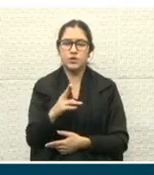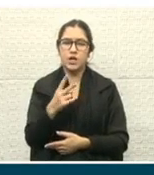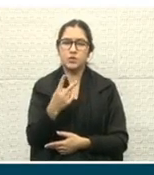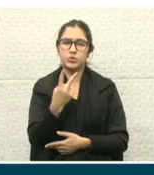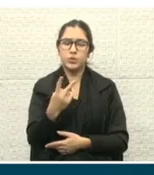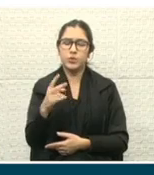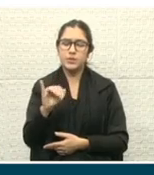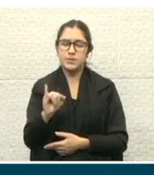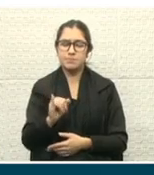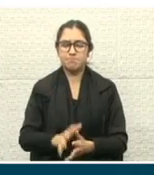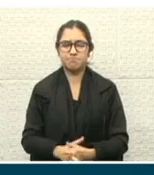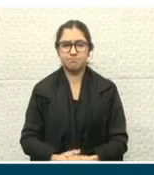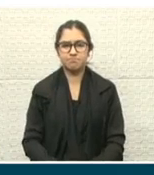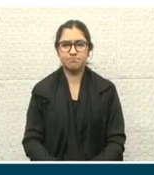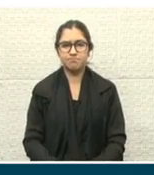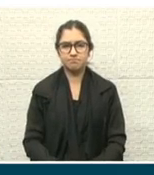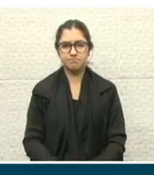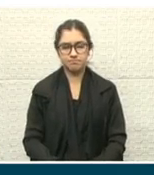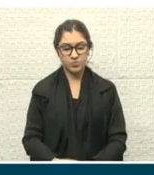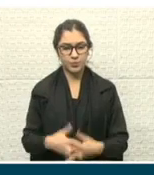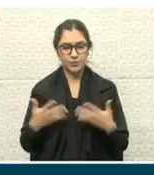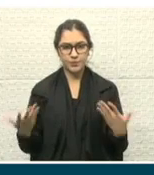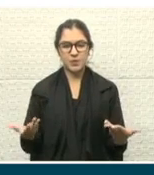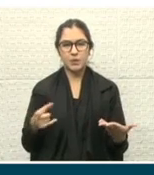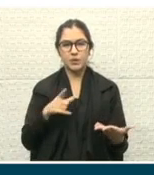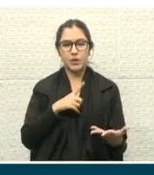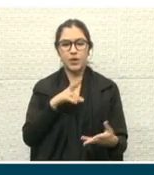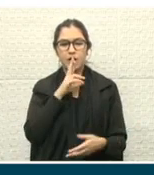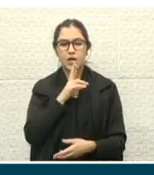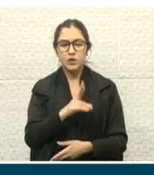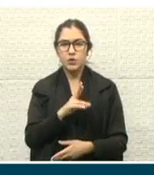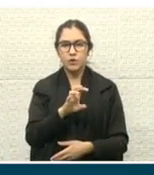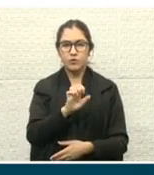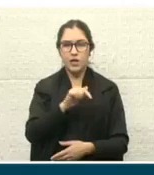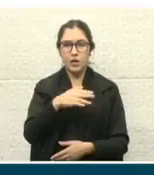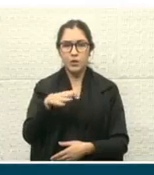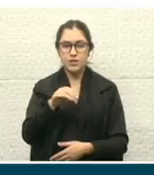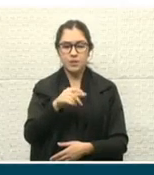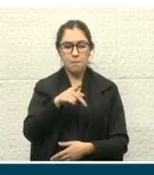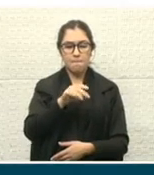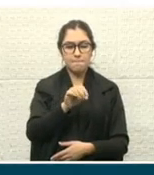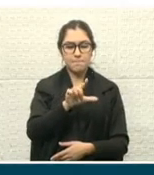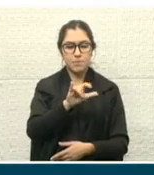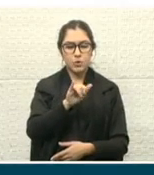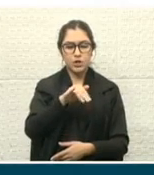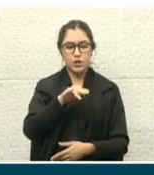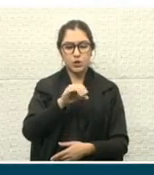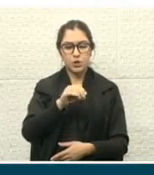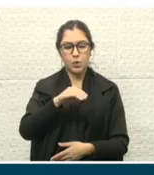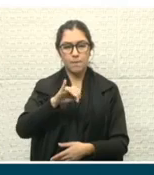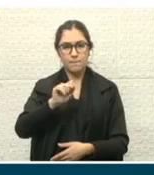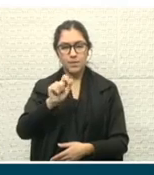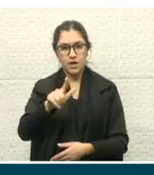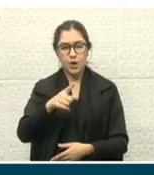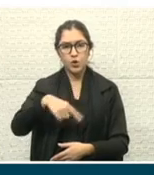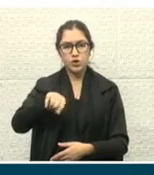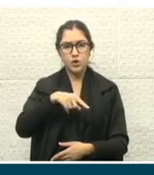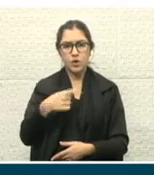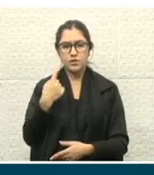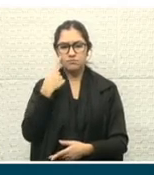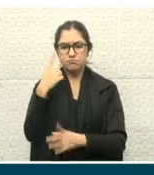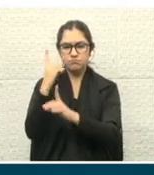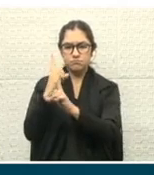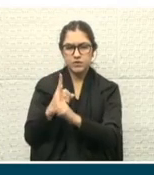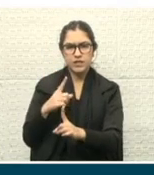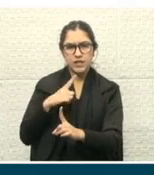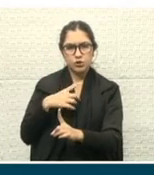da equação como sendo 2i. Então, quando eu estou resolvendo uma equação polinomial e nós nos deparamos com